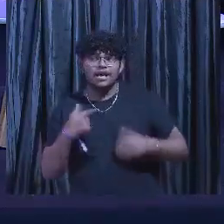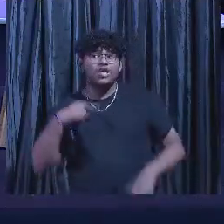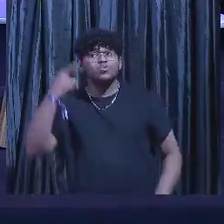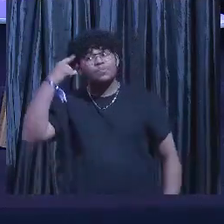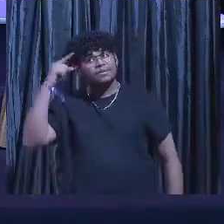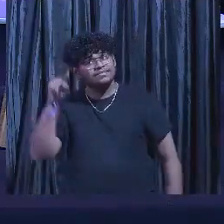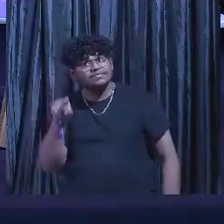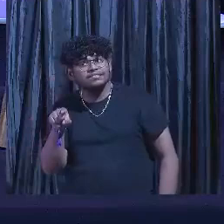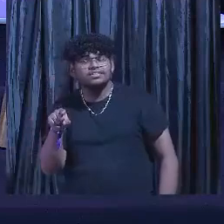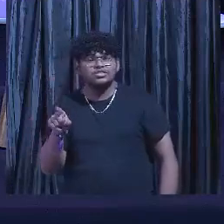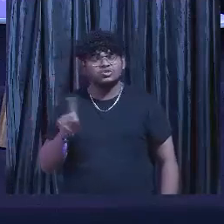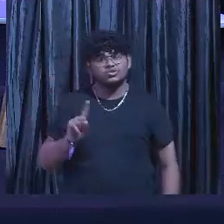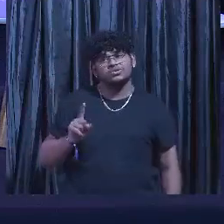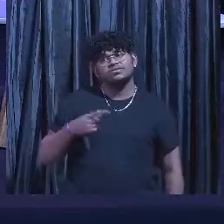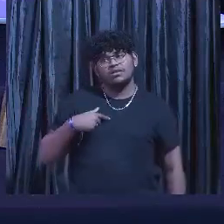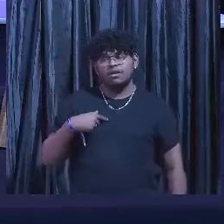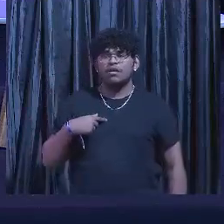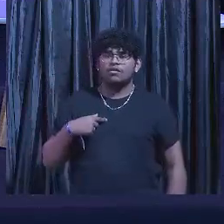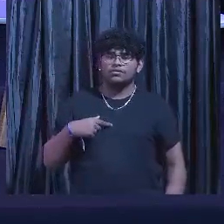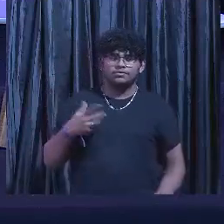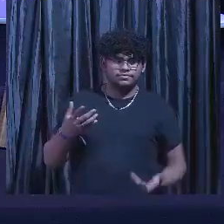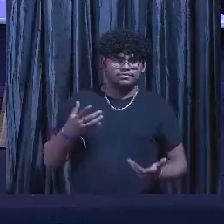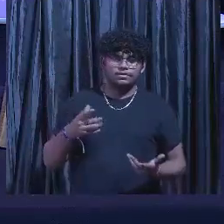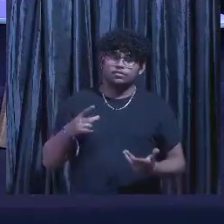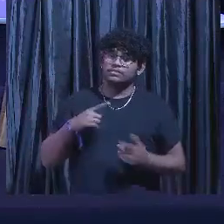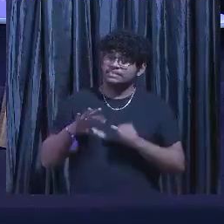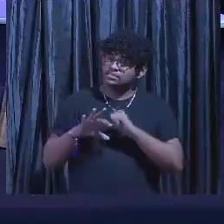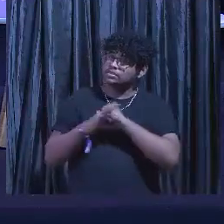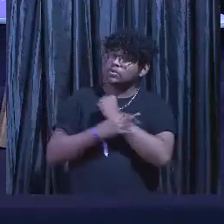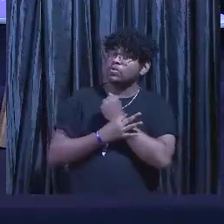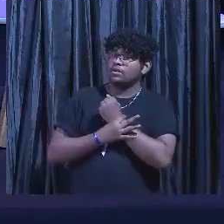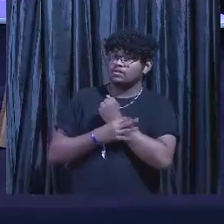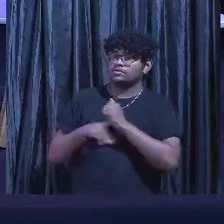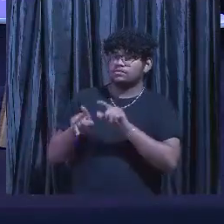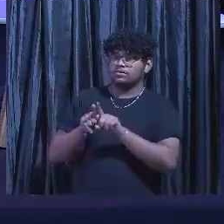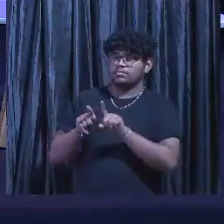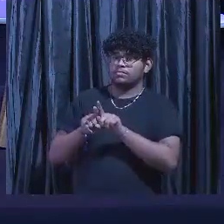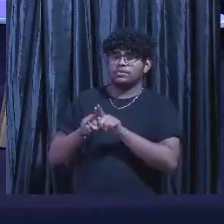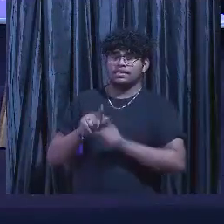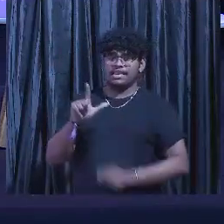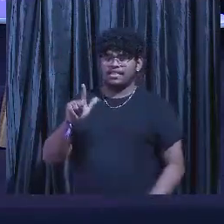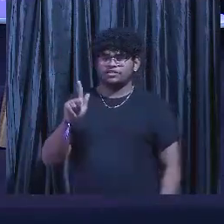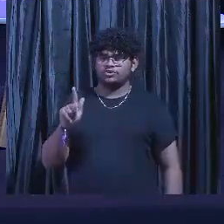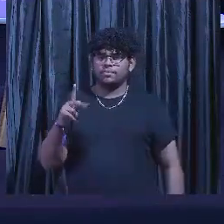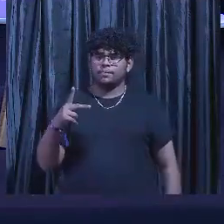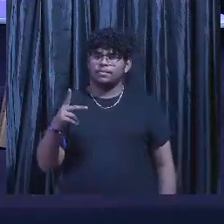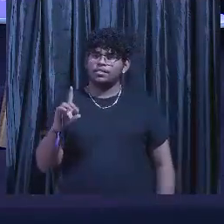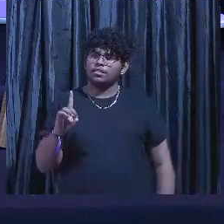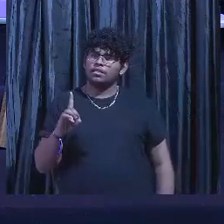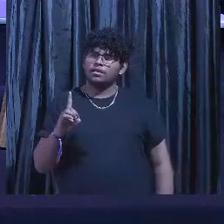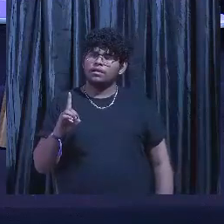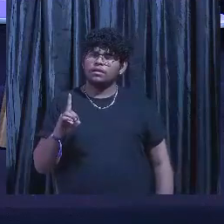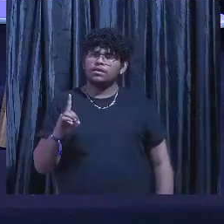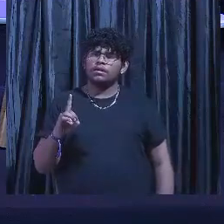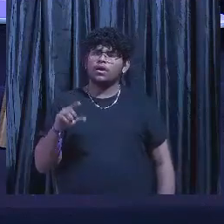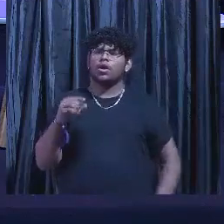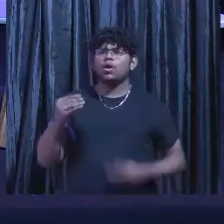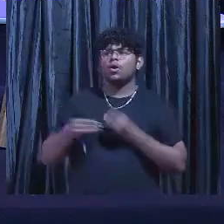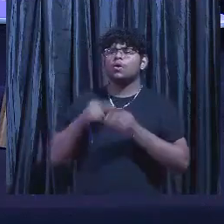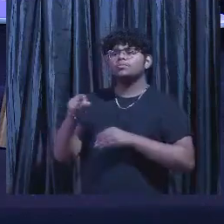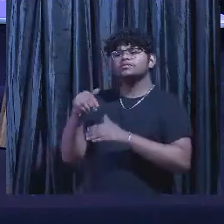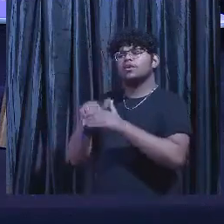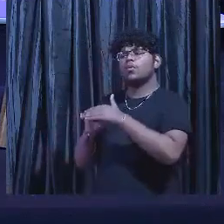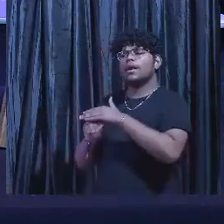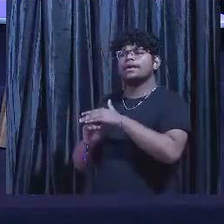nisso. A questão de segurança mesmo, né? Quando vem a questão da LGPD, fala assim, putz, como é que você vai armazenar todas